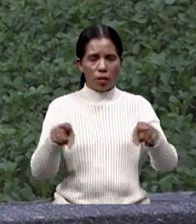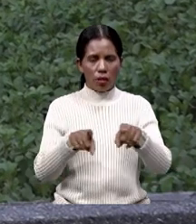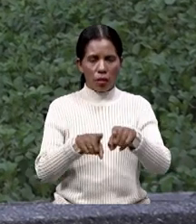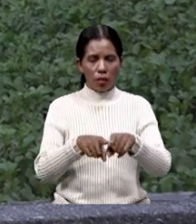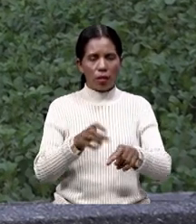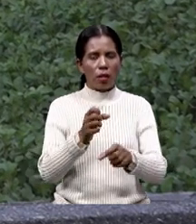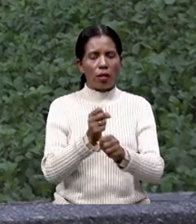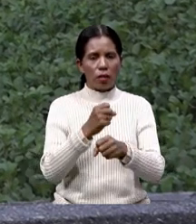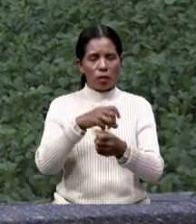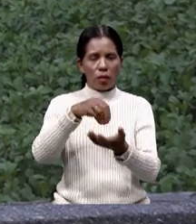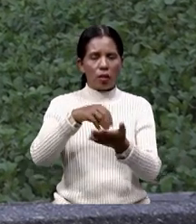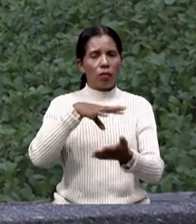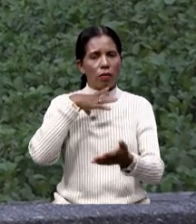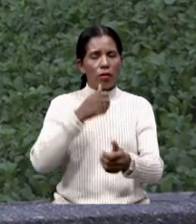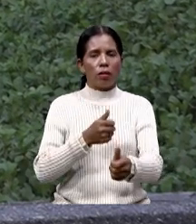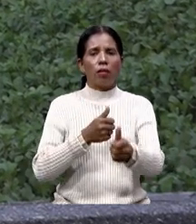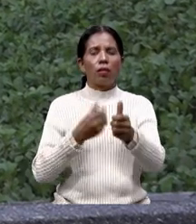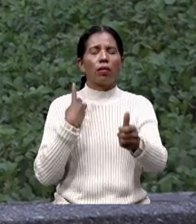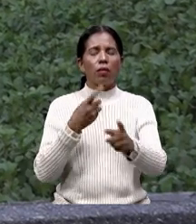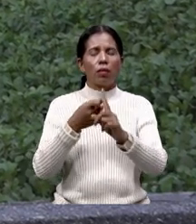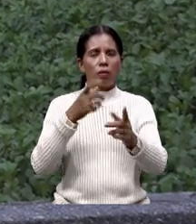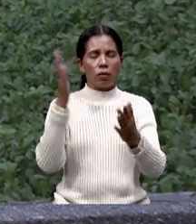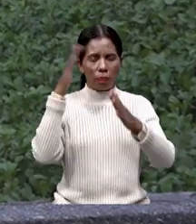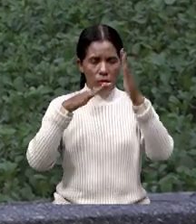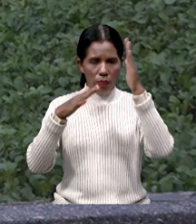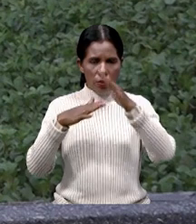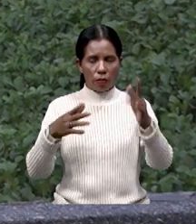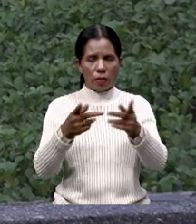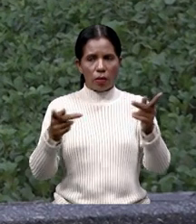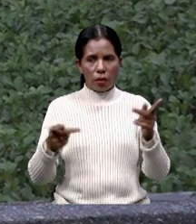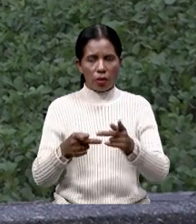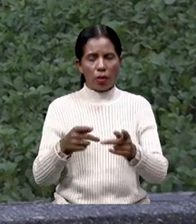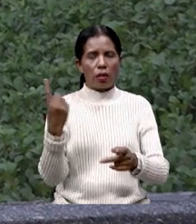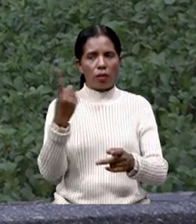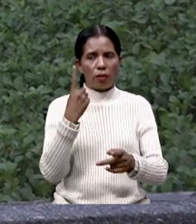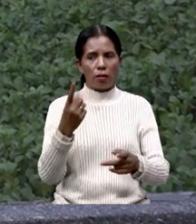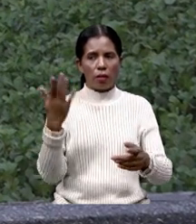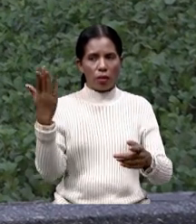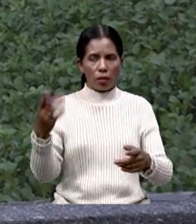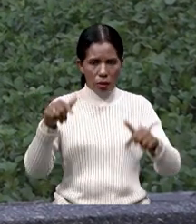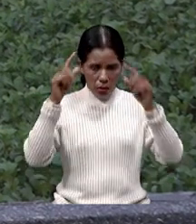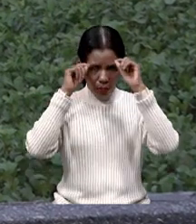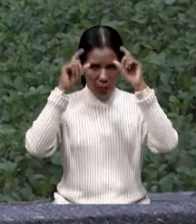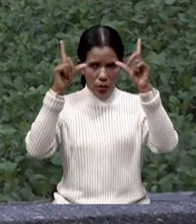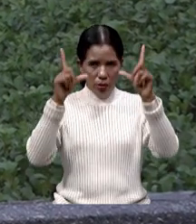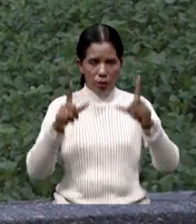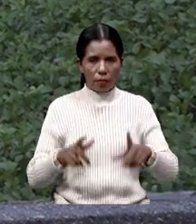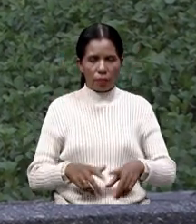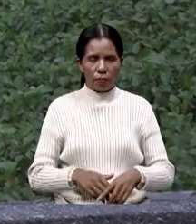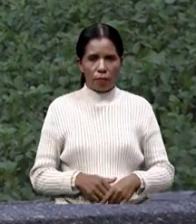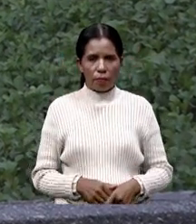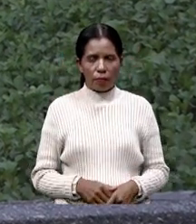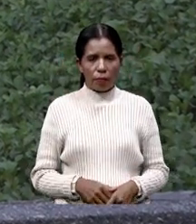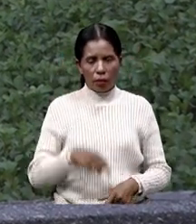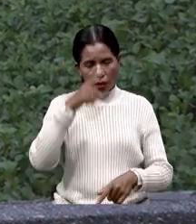foer tuir ne fatin, atu hadok ita husi problema ambiental nebe sempre acontece iha Timor-Leste.